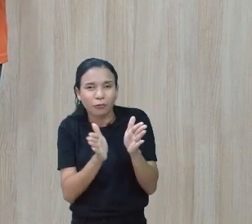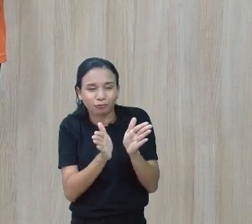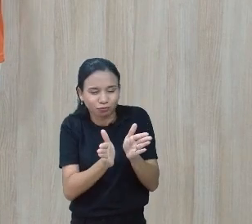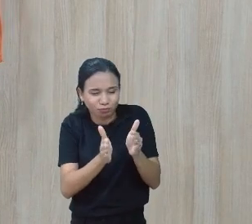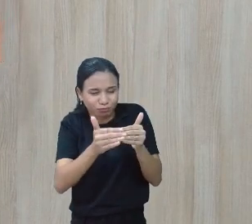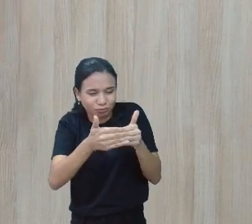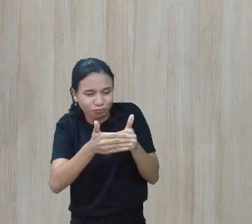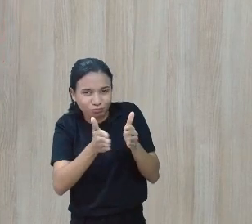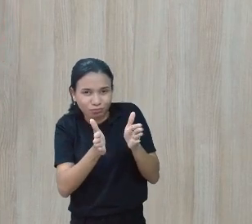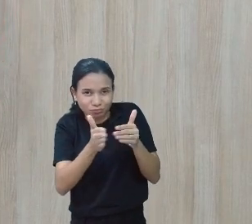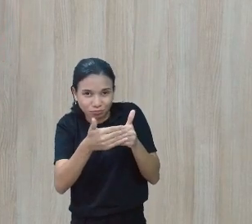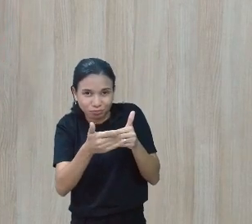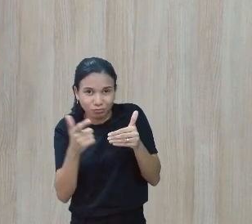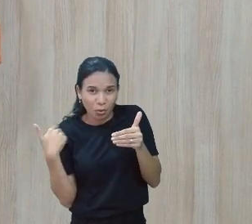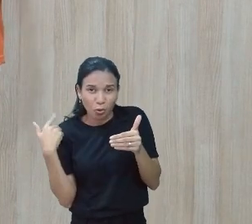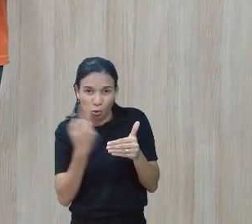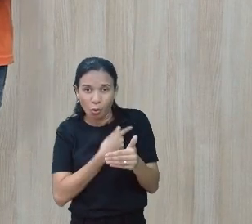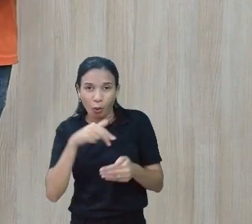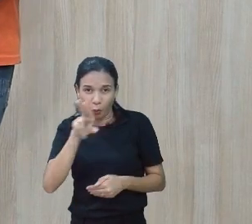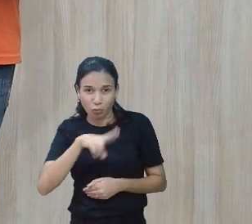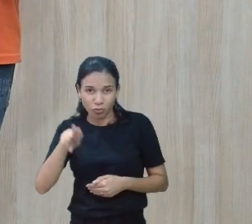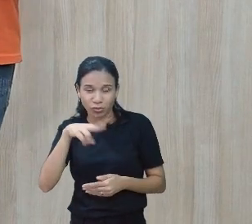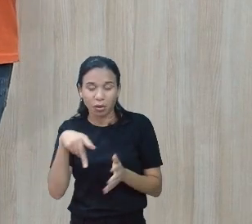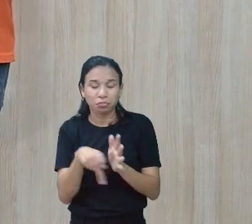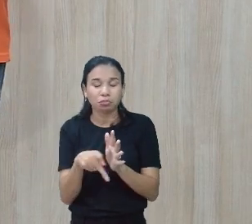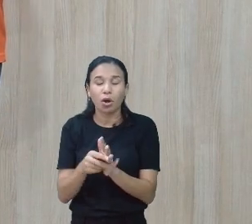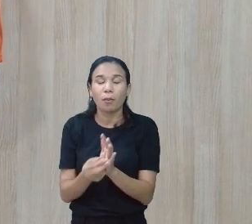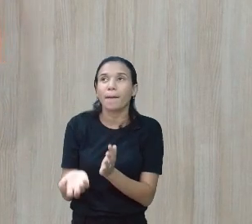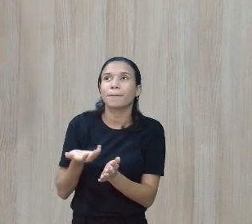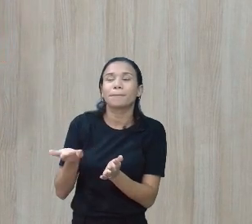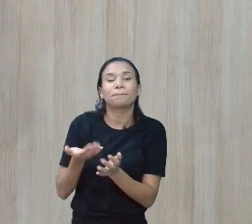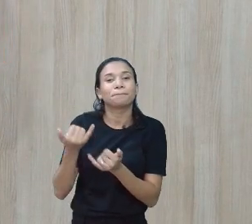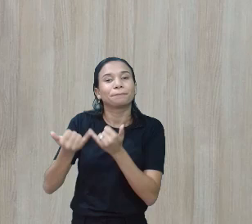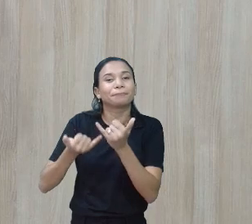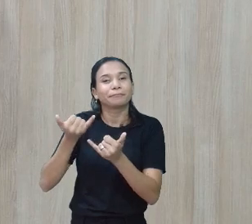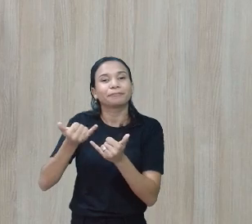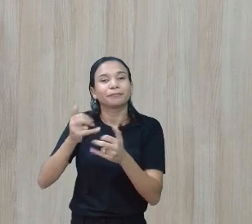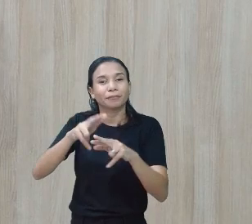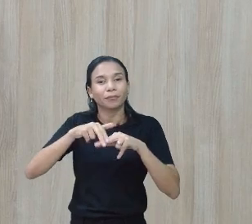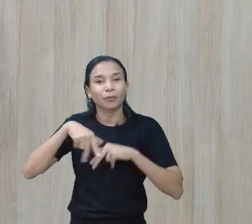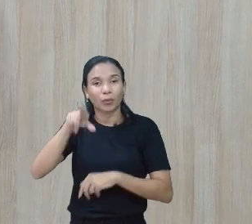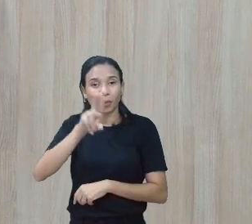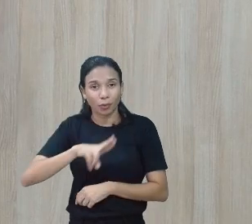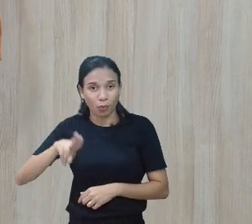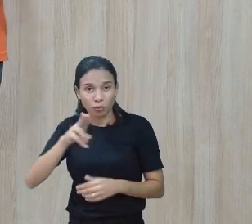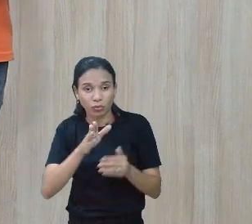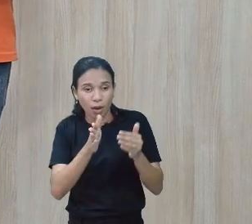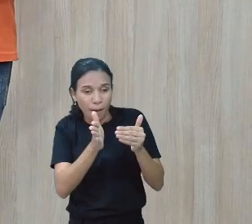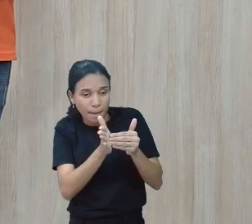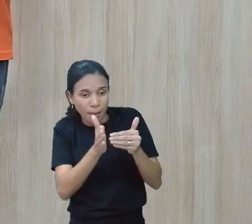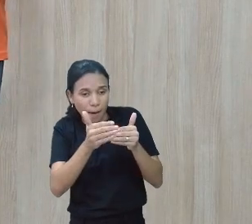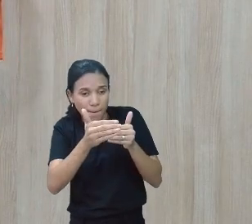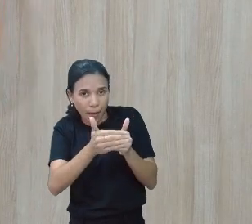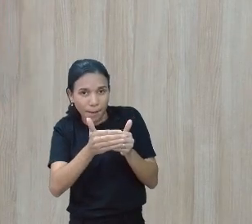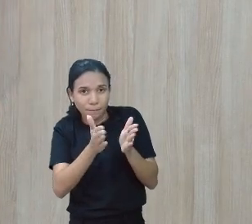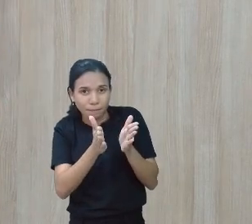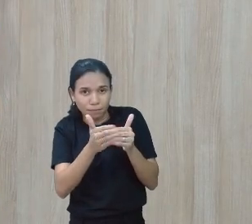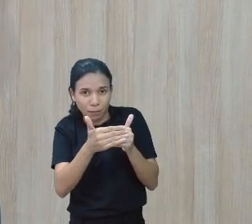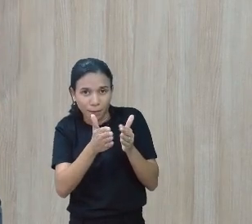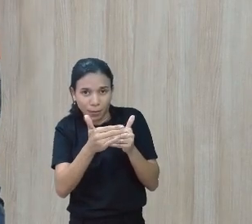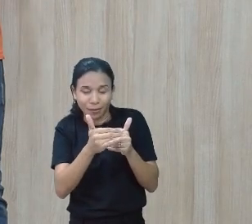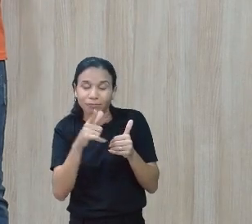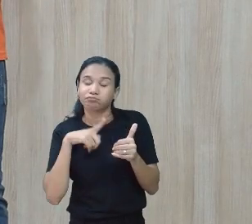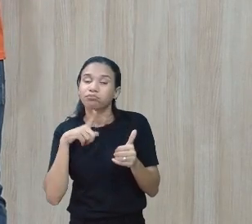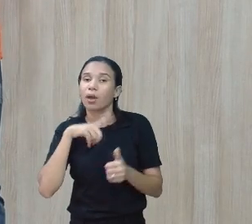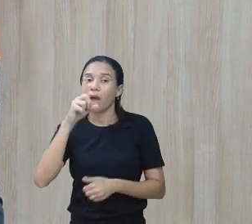gente utiliza em alguns jogos. Pronto, o dadozinho que a gente utiliza em jogos tem o formato de um